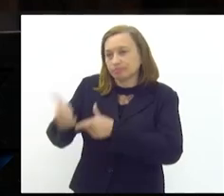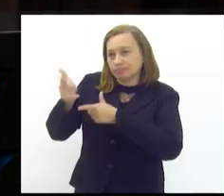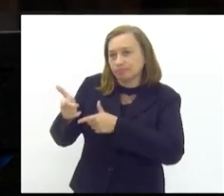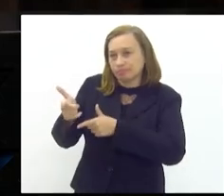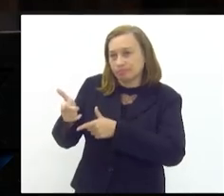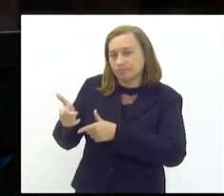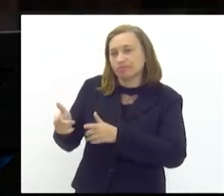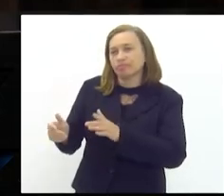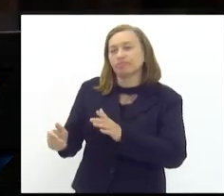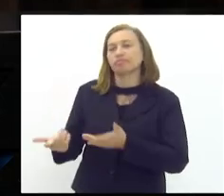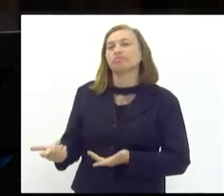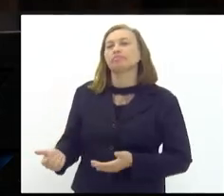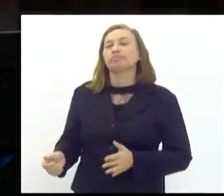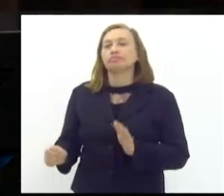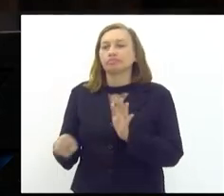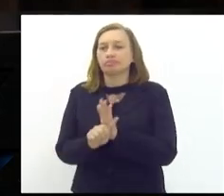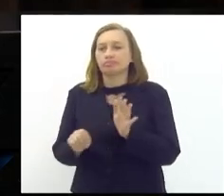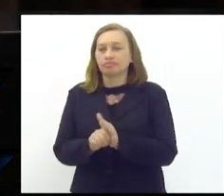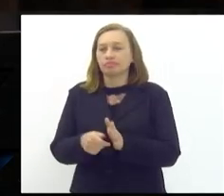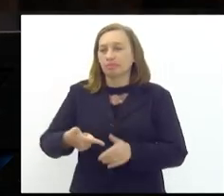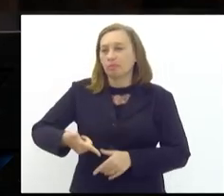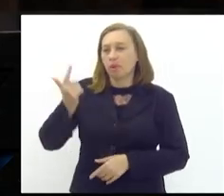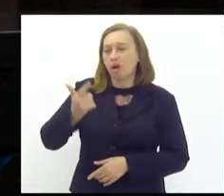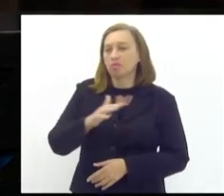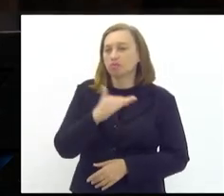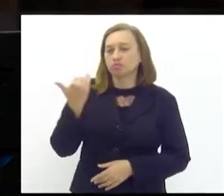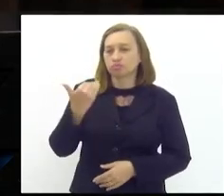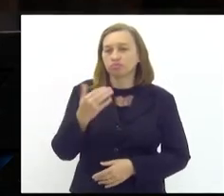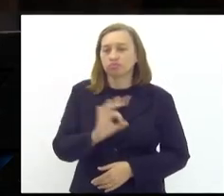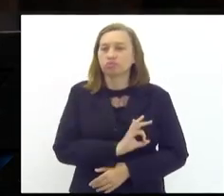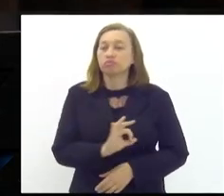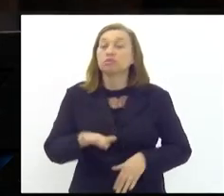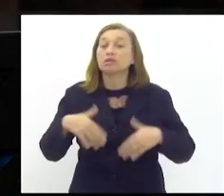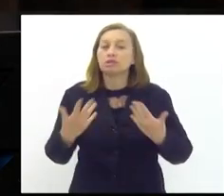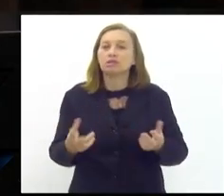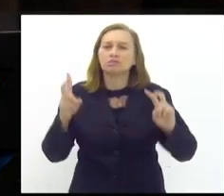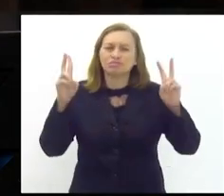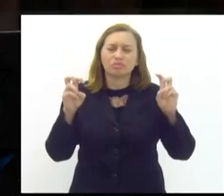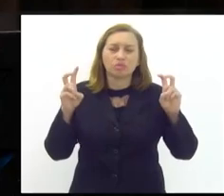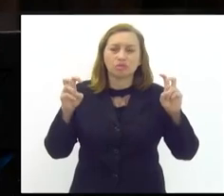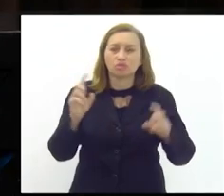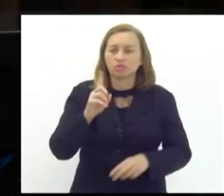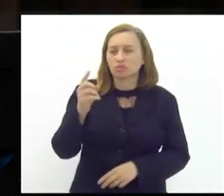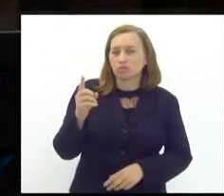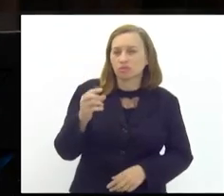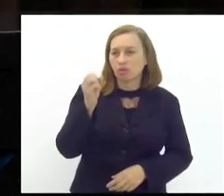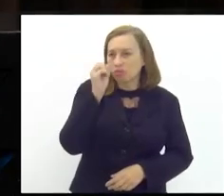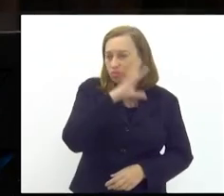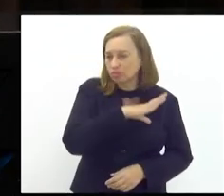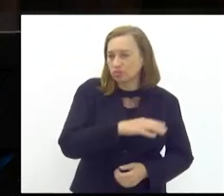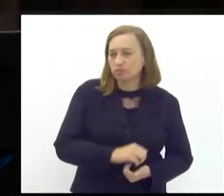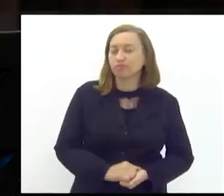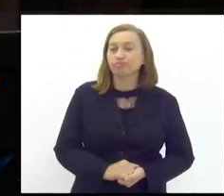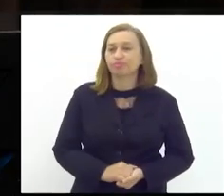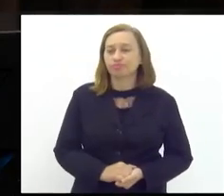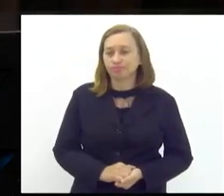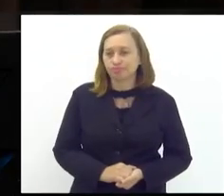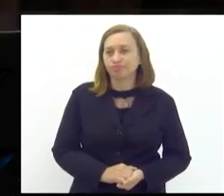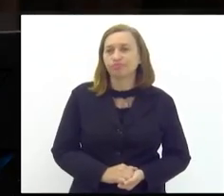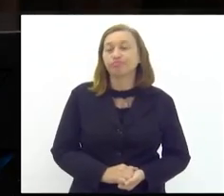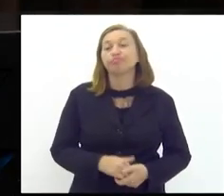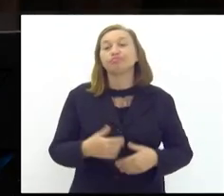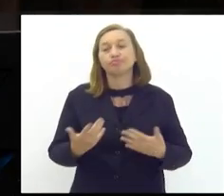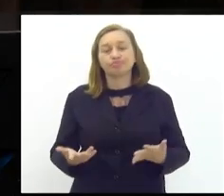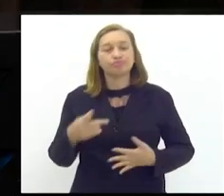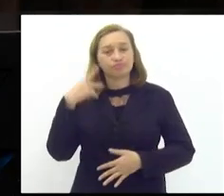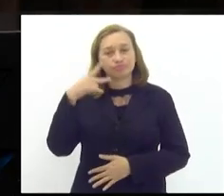para matar polícia isso que são questões inadmissíveis então aqui no